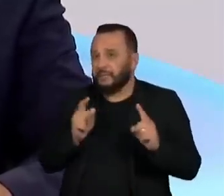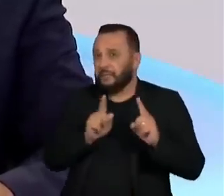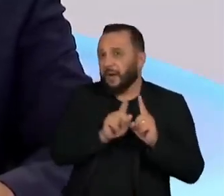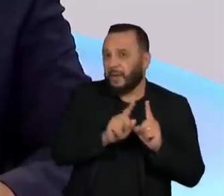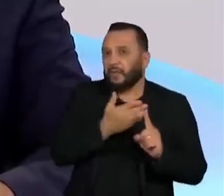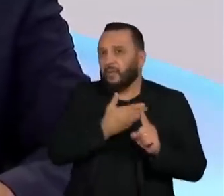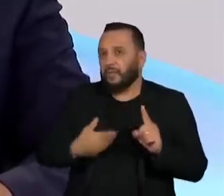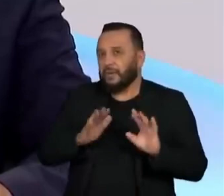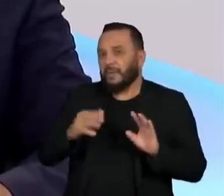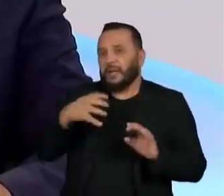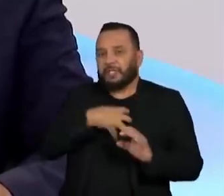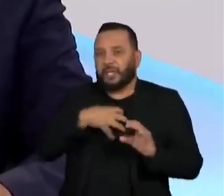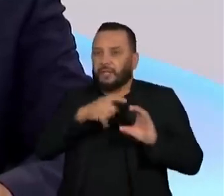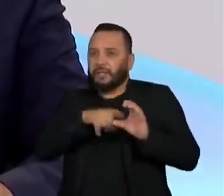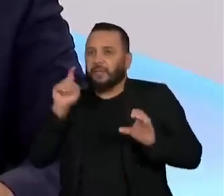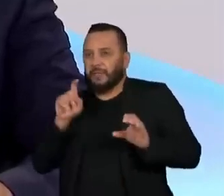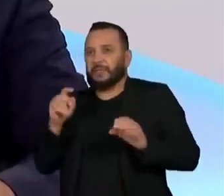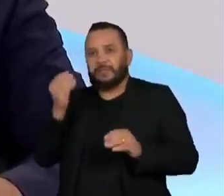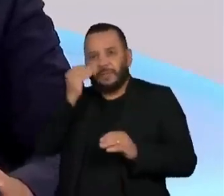com atitude independente tentando fazer o melhor para o país